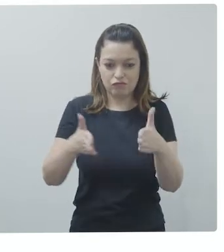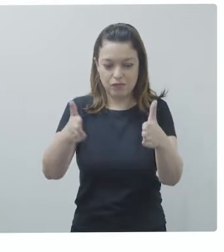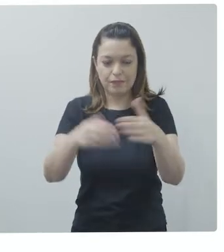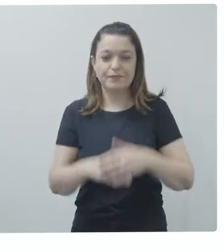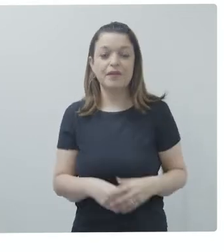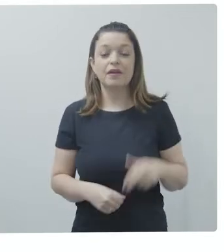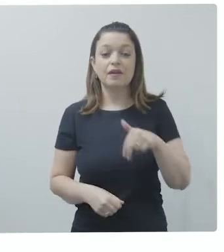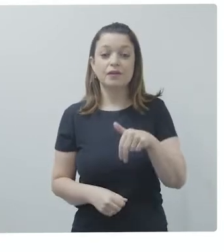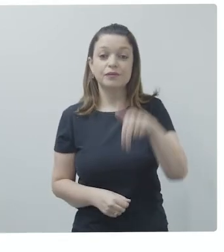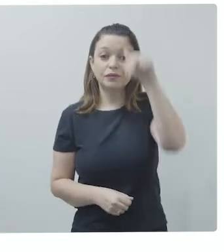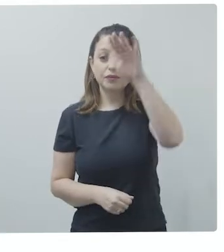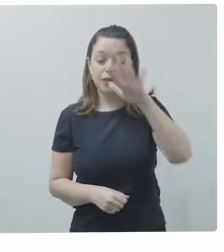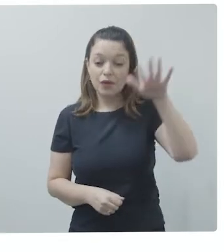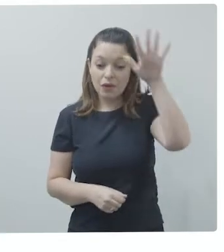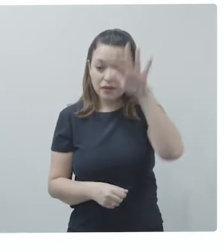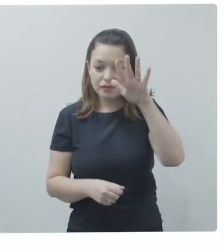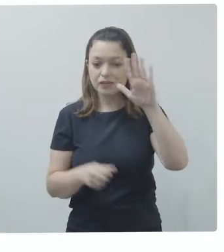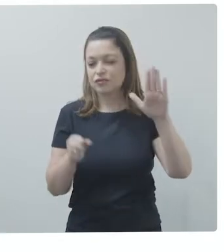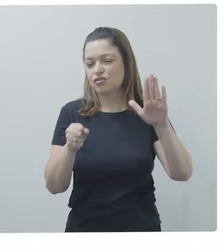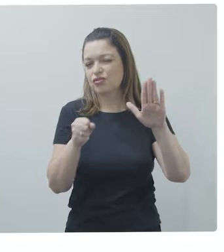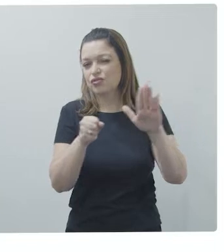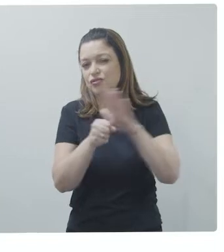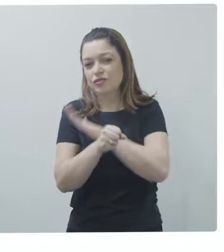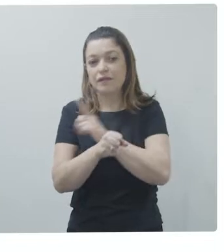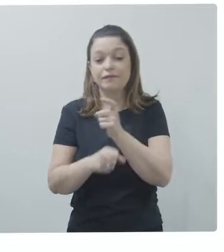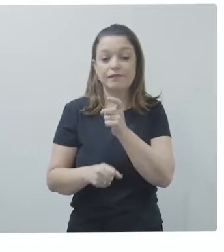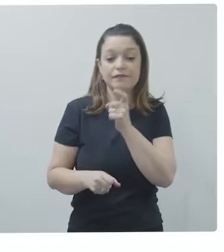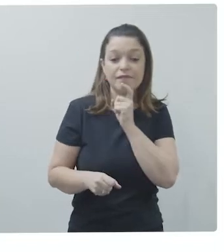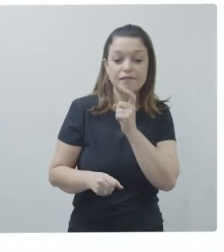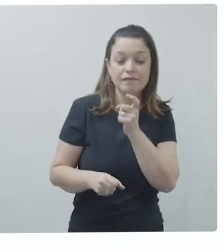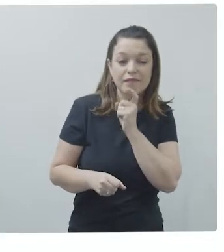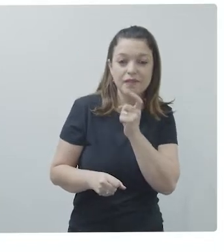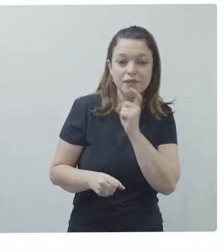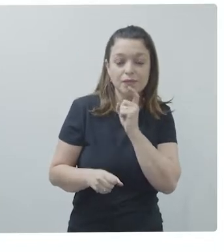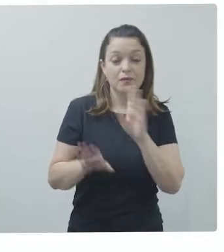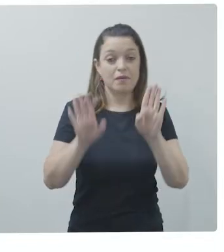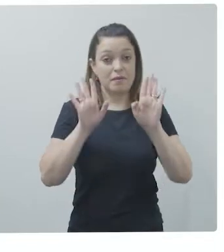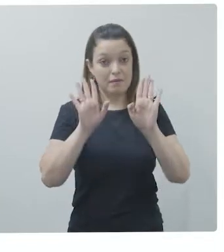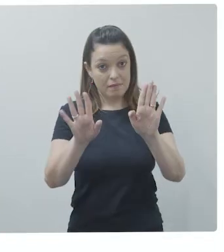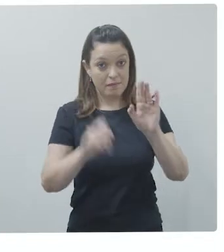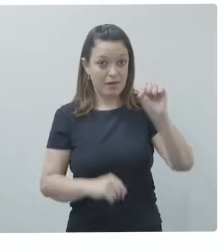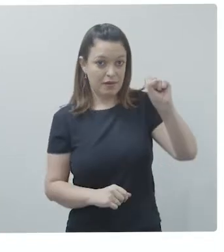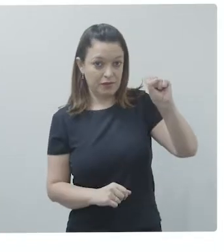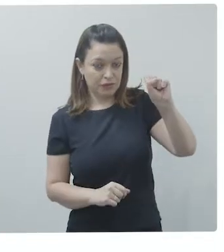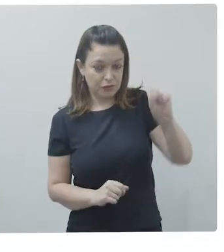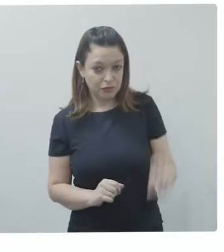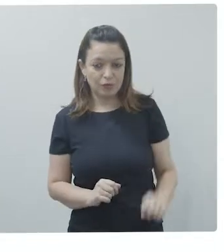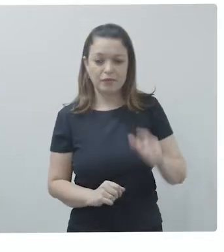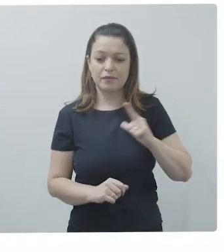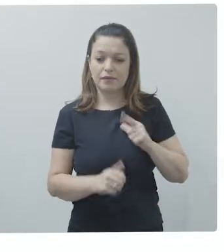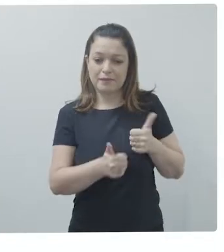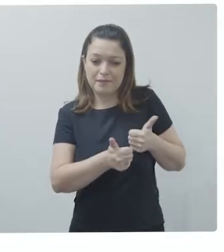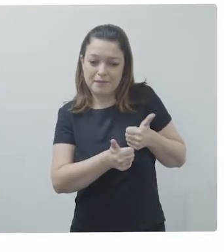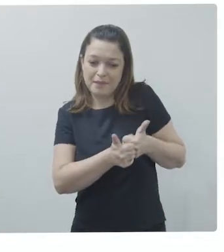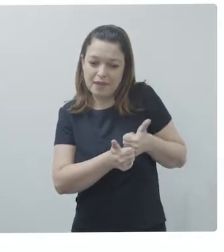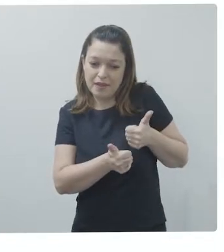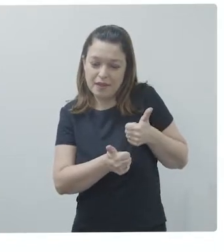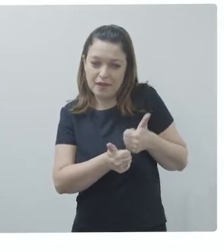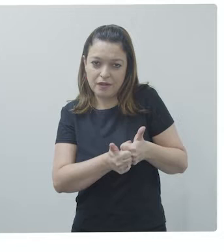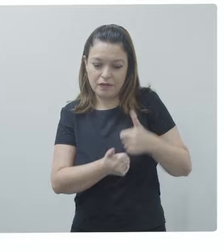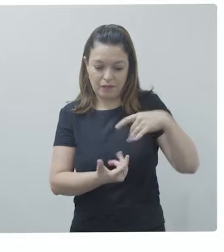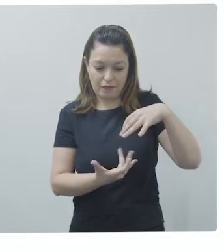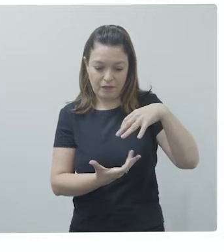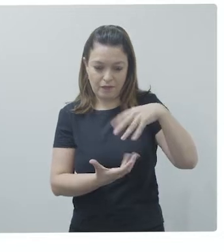era preenchido de névoa congelada e calotas de gelo, mas, ao sul, mais próximo do mundo feito de